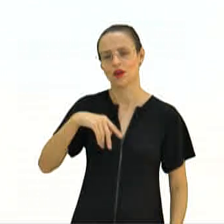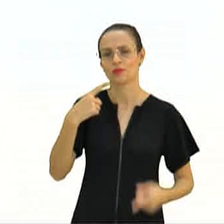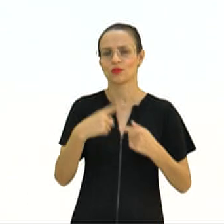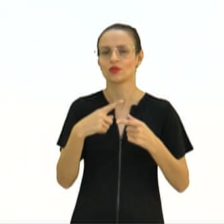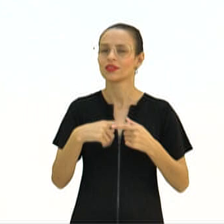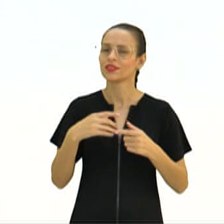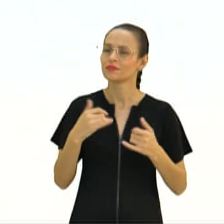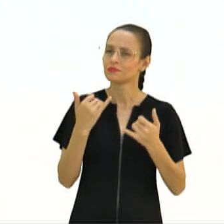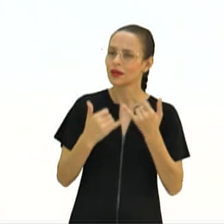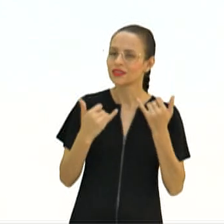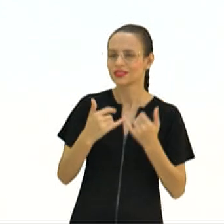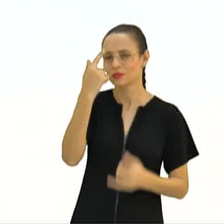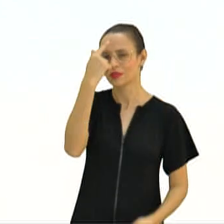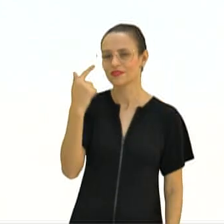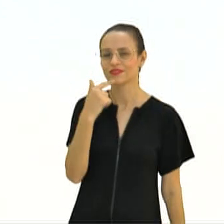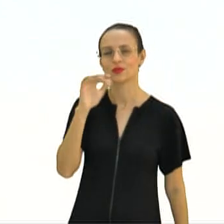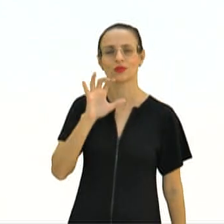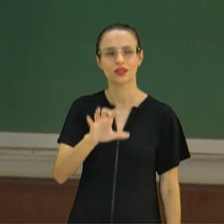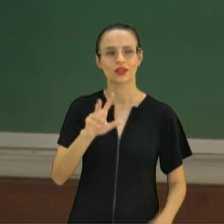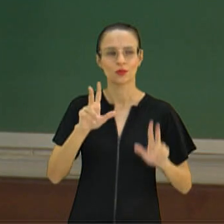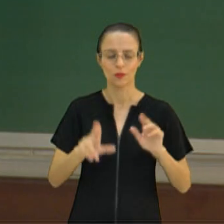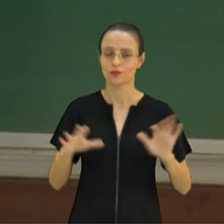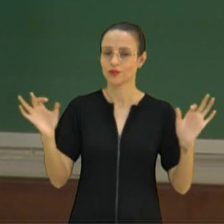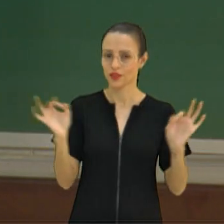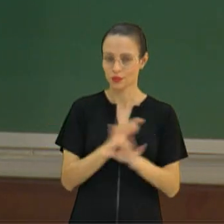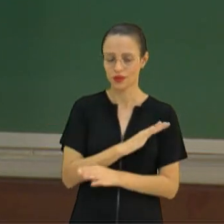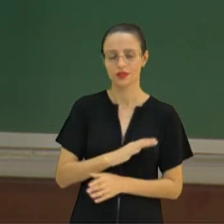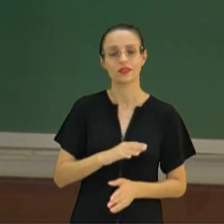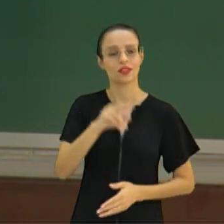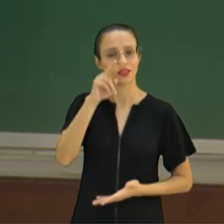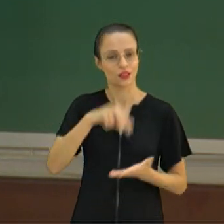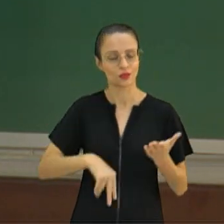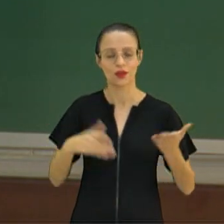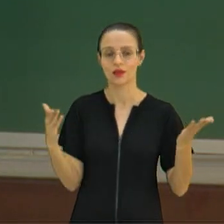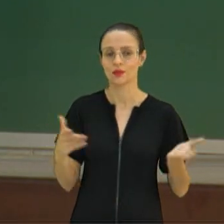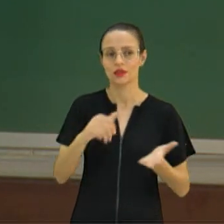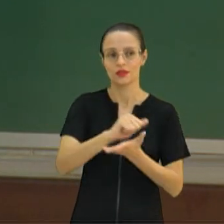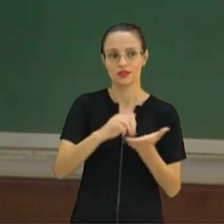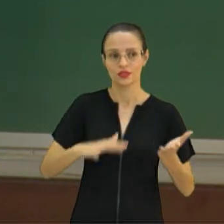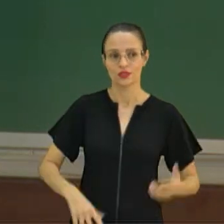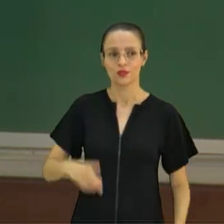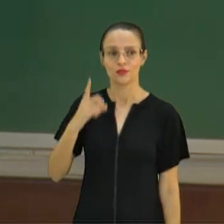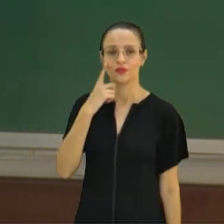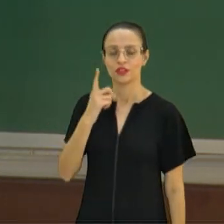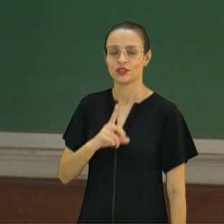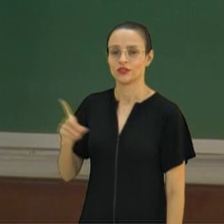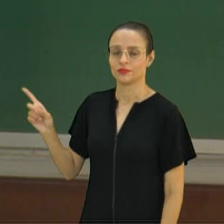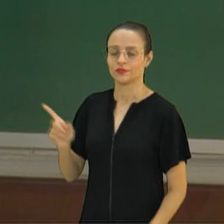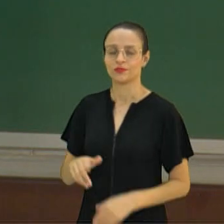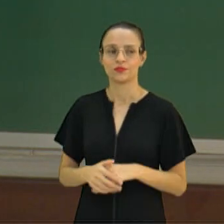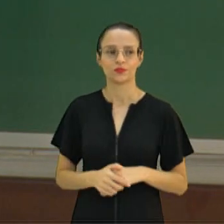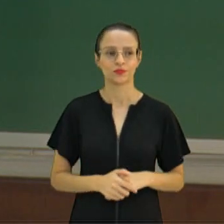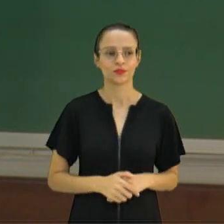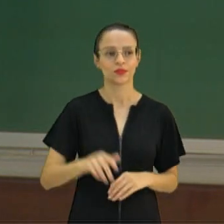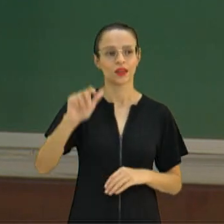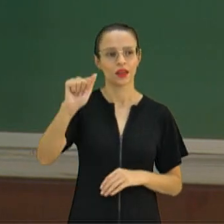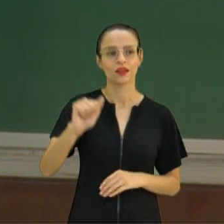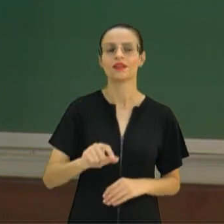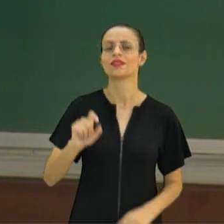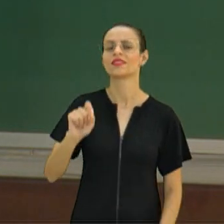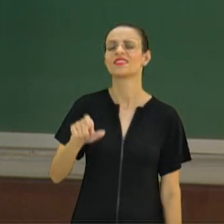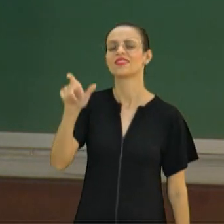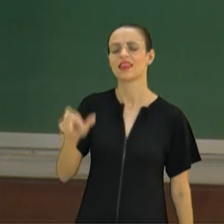traços. Encerramos a leitura e já temos um exercício. Vejamos. Letra A. Quem